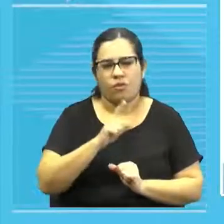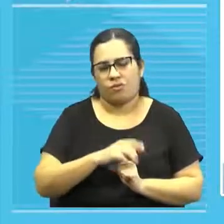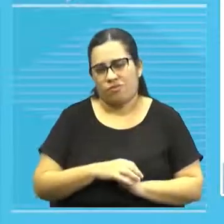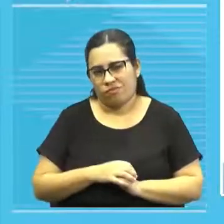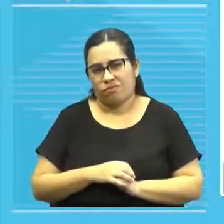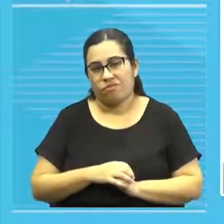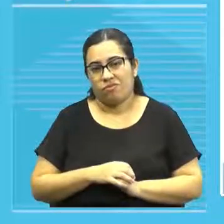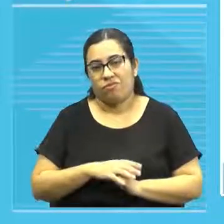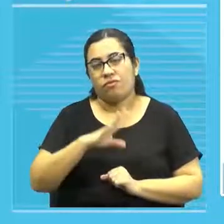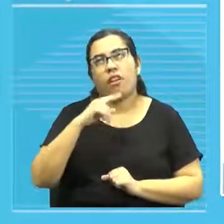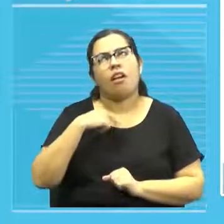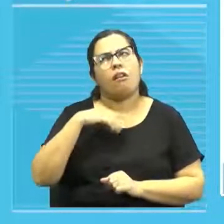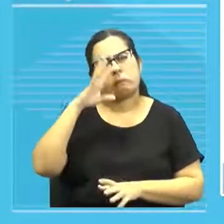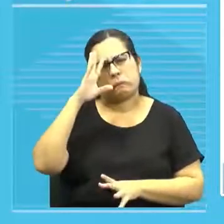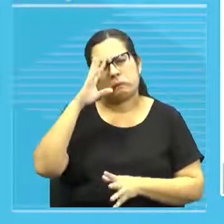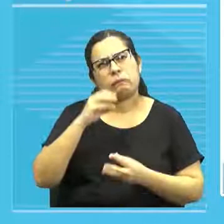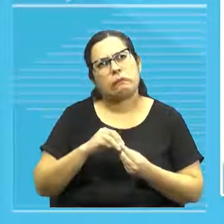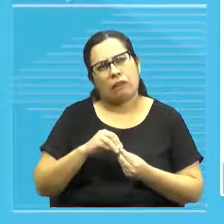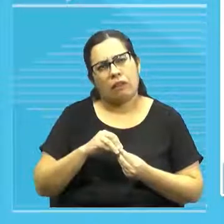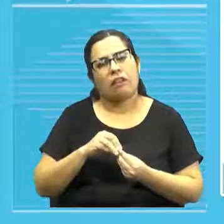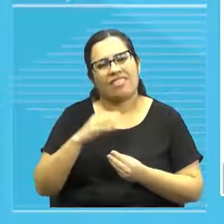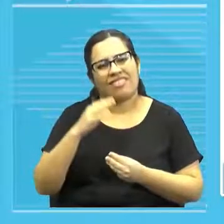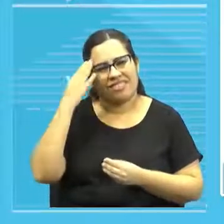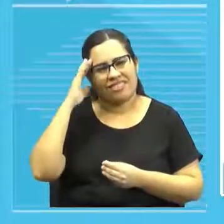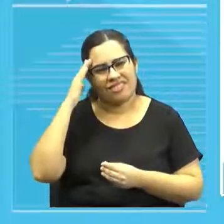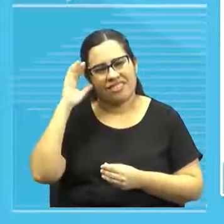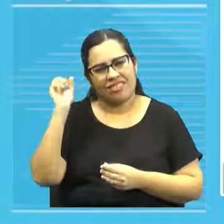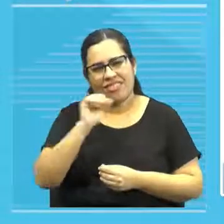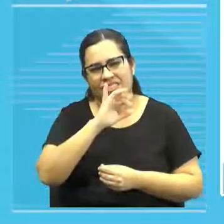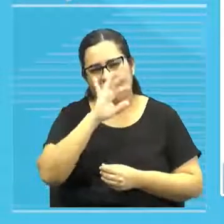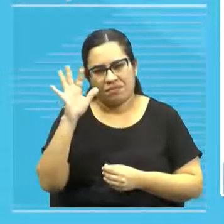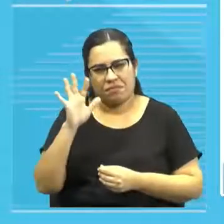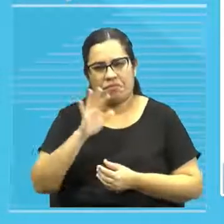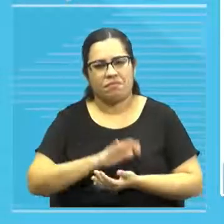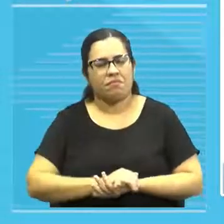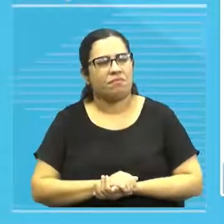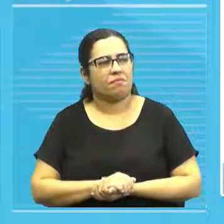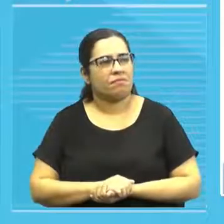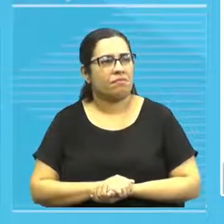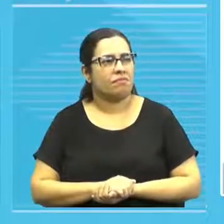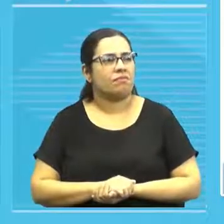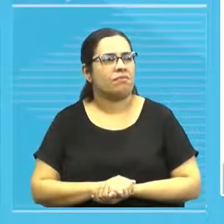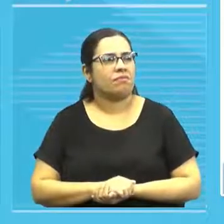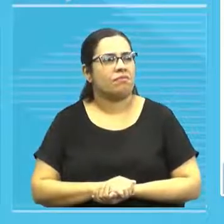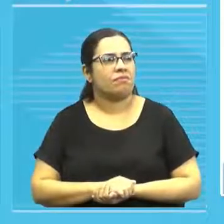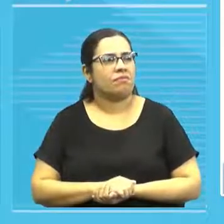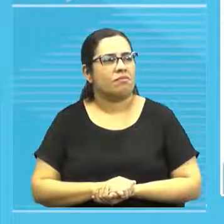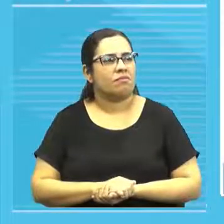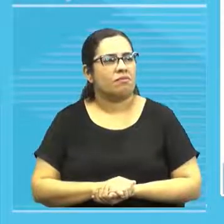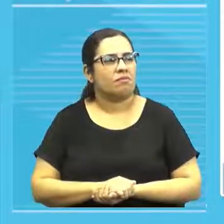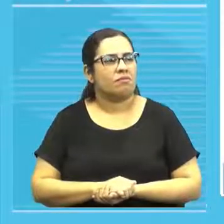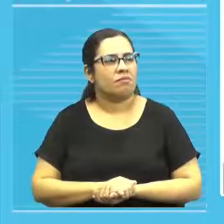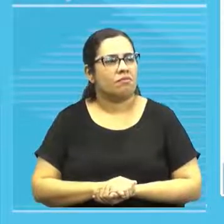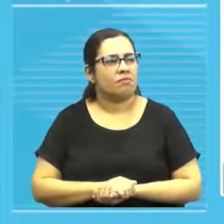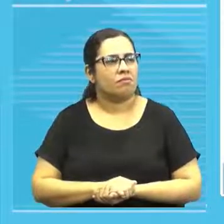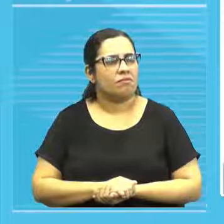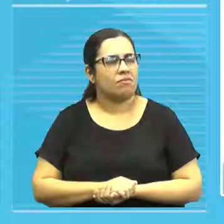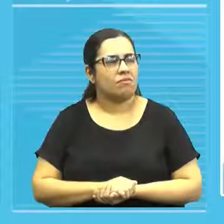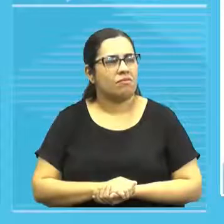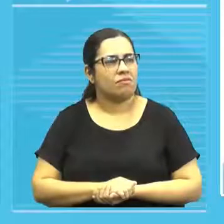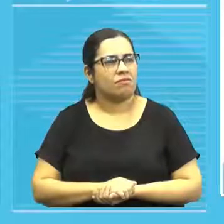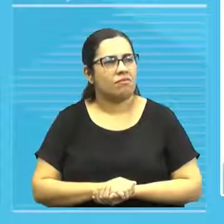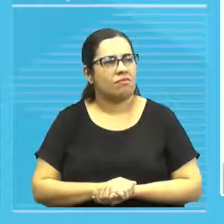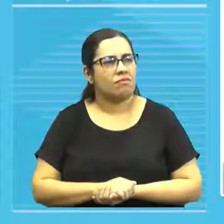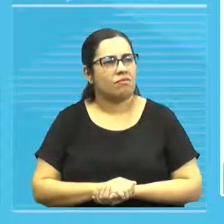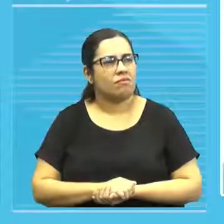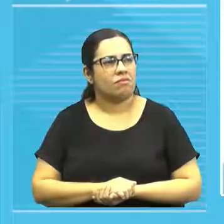e faz sentido né Deixa eu trocar isso aqui por outra cor só um minuto essas linhas aqui deixa eu botar